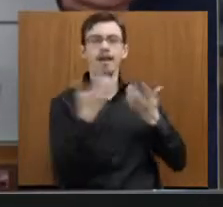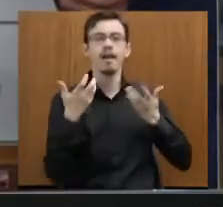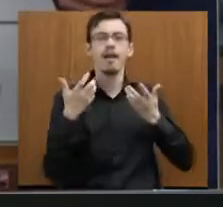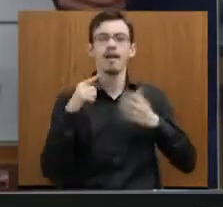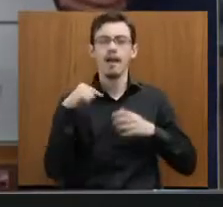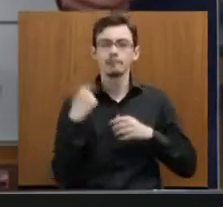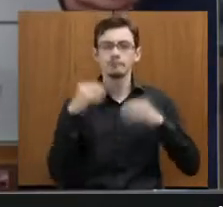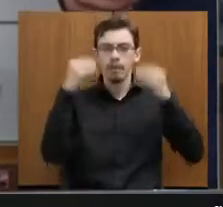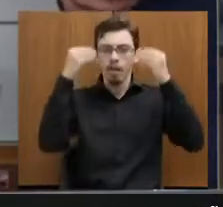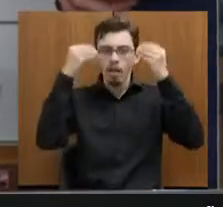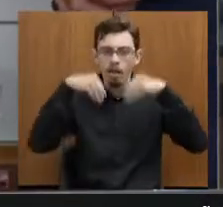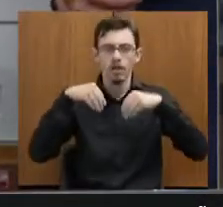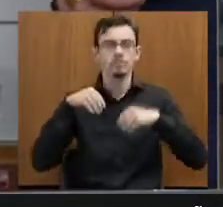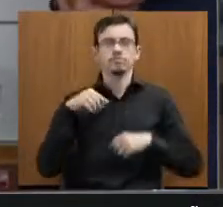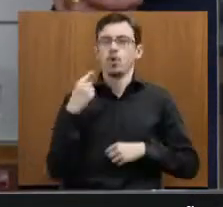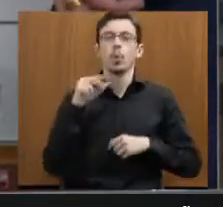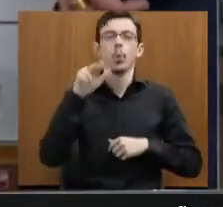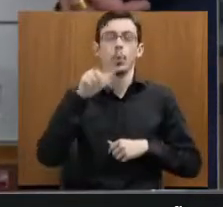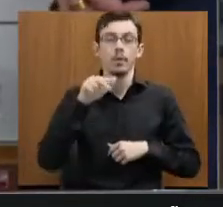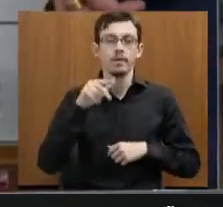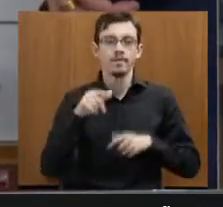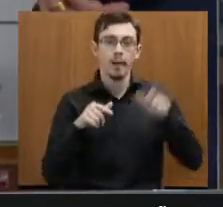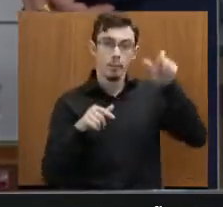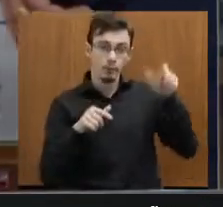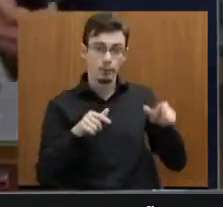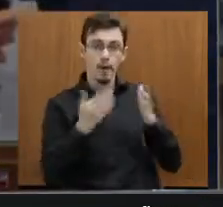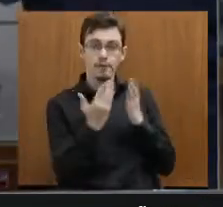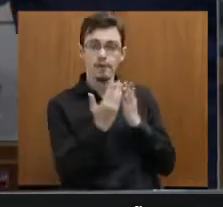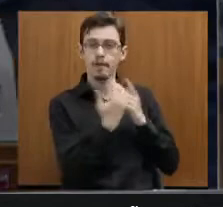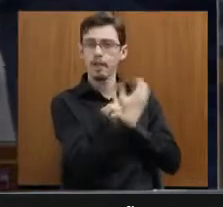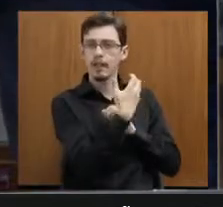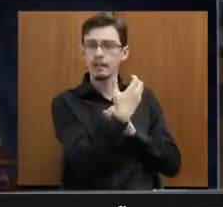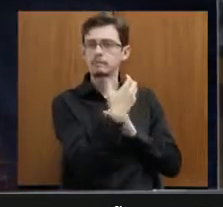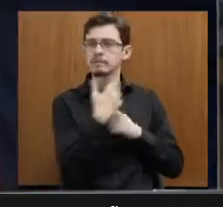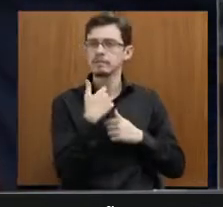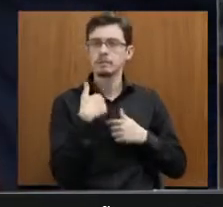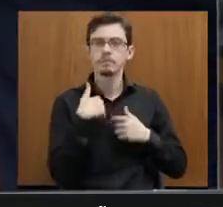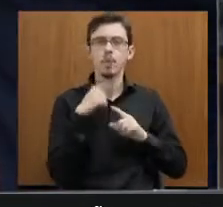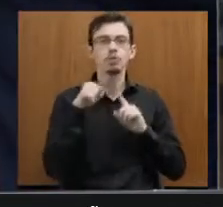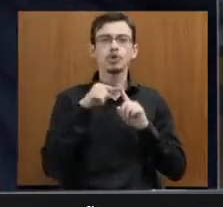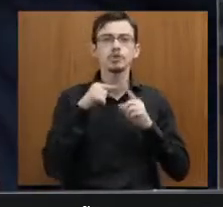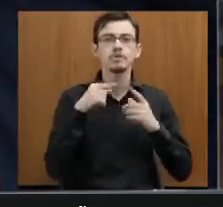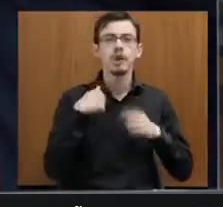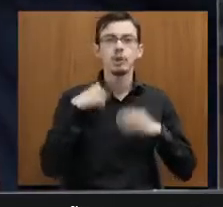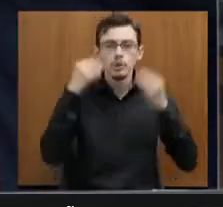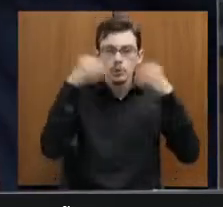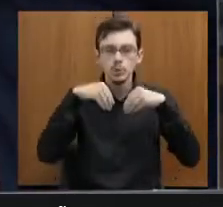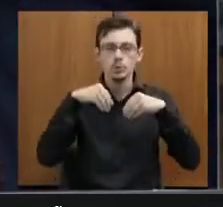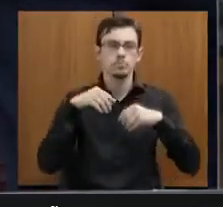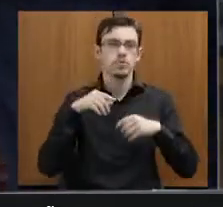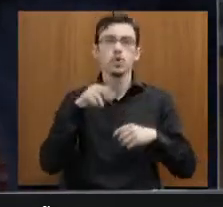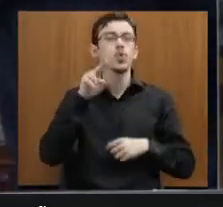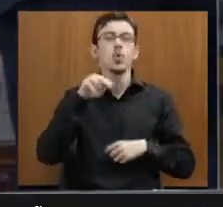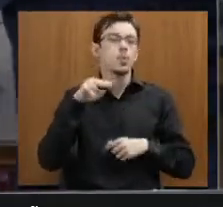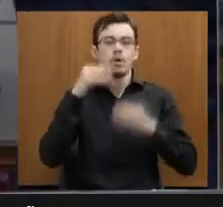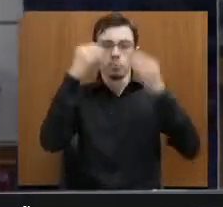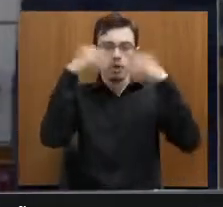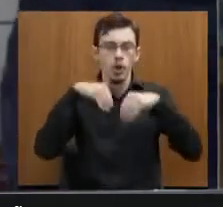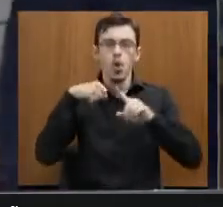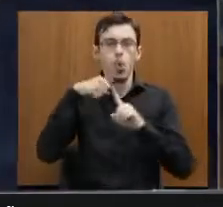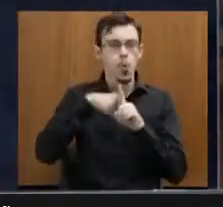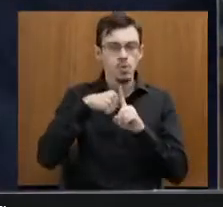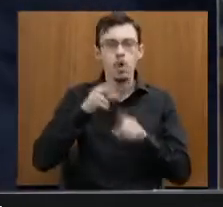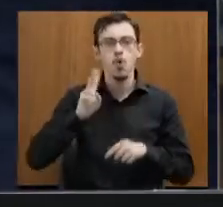queira mesmo que aquele evangélico lá queira nós não podemos nos ausentar desse lugar e aí